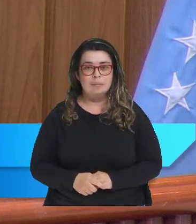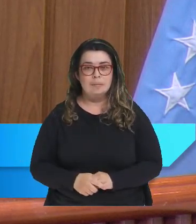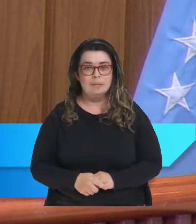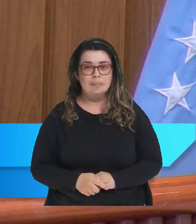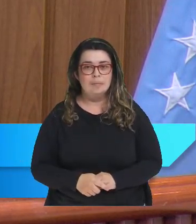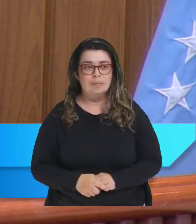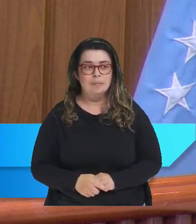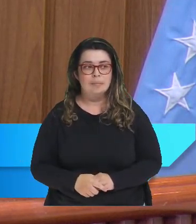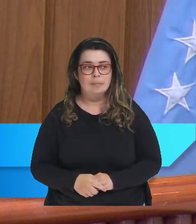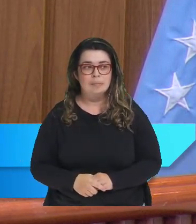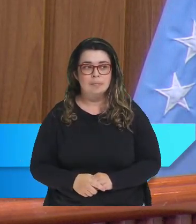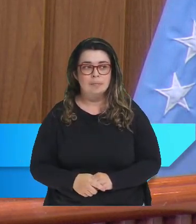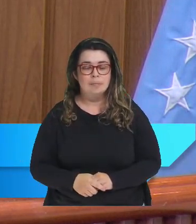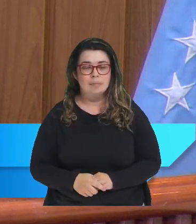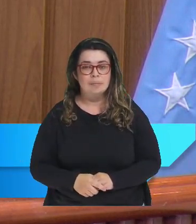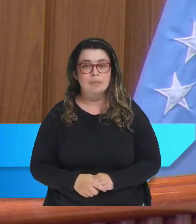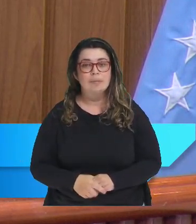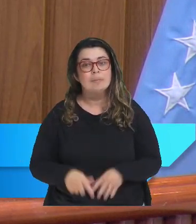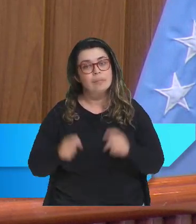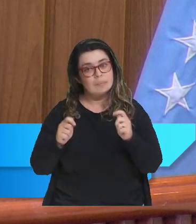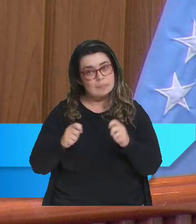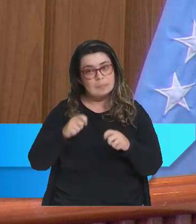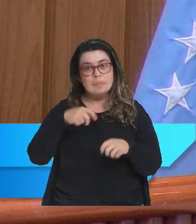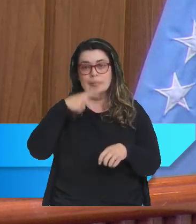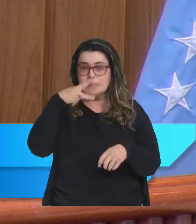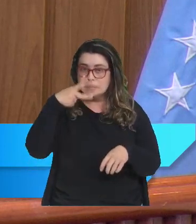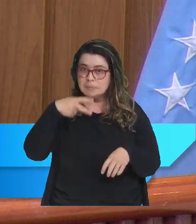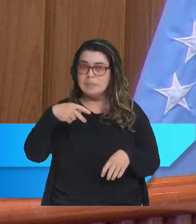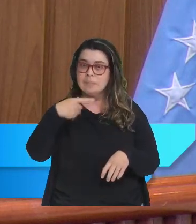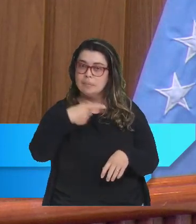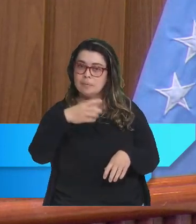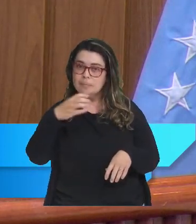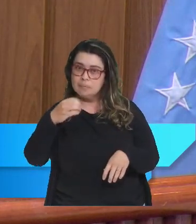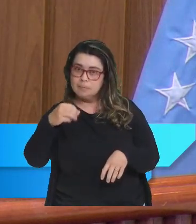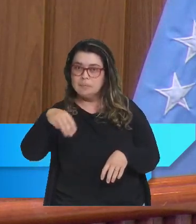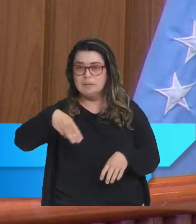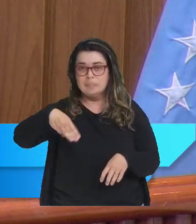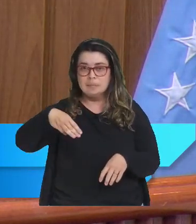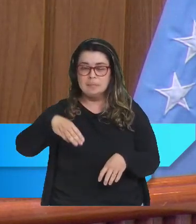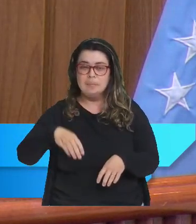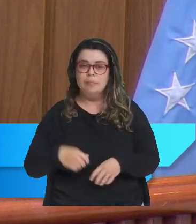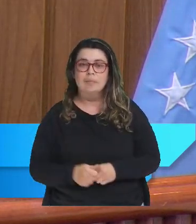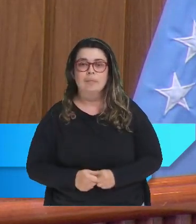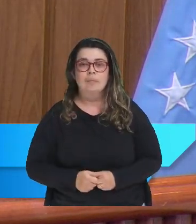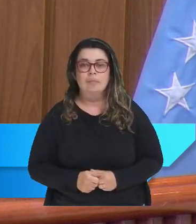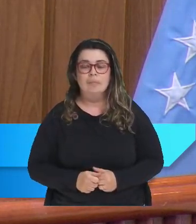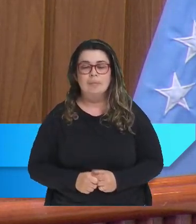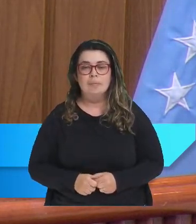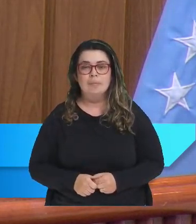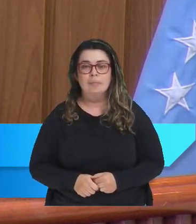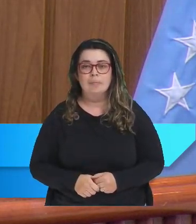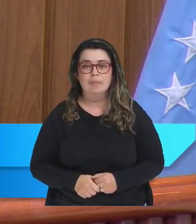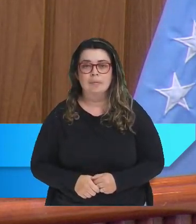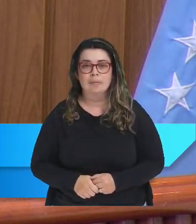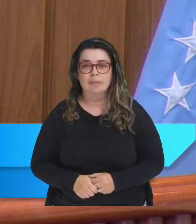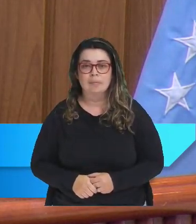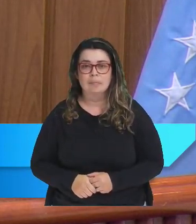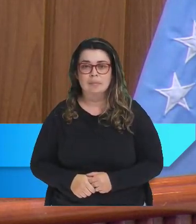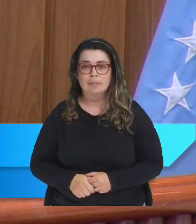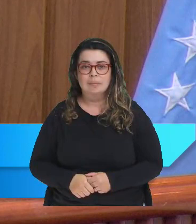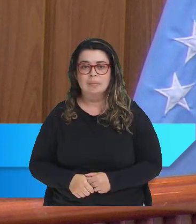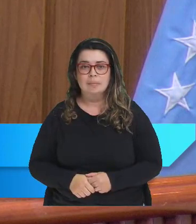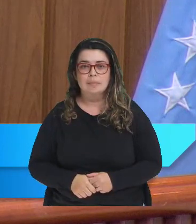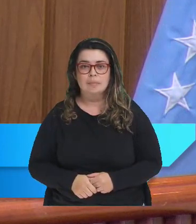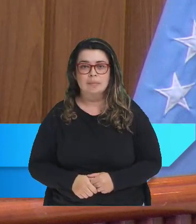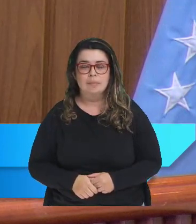me é concedido 10 minutos, onde eu posso escolher o tema, é um tema livre, e eu quero falar